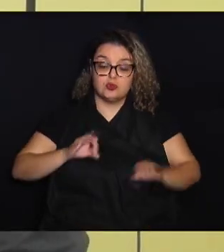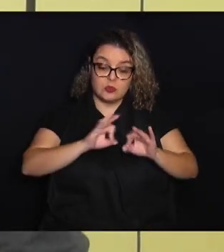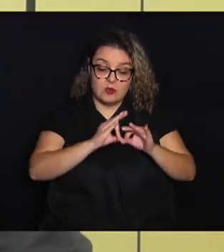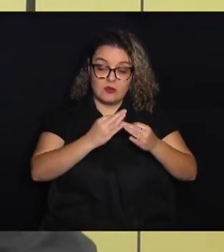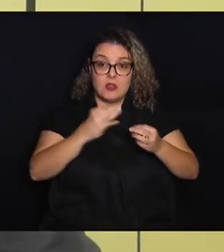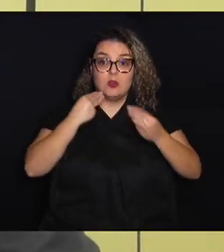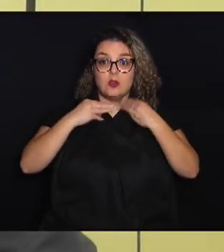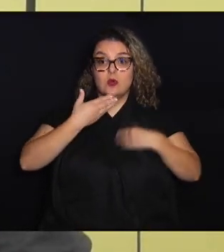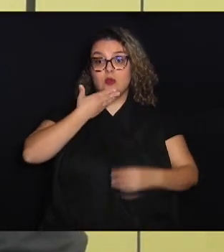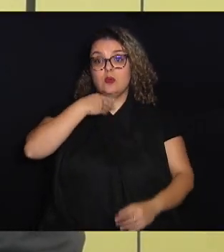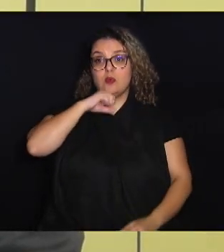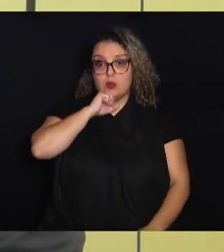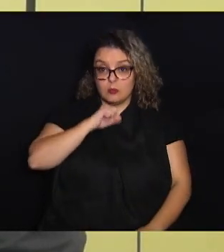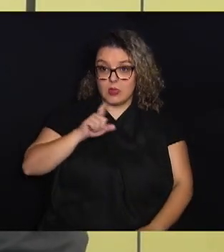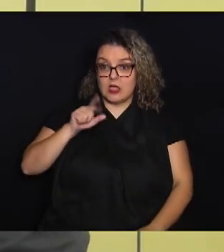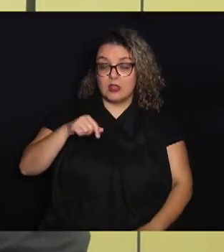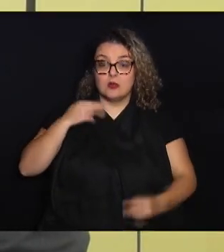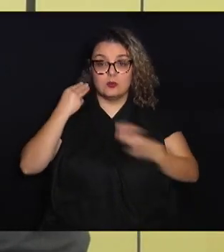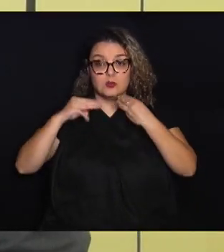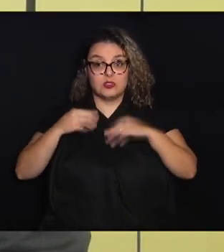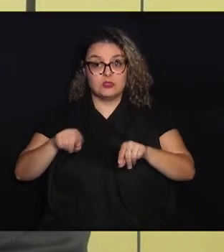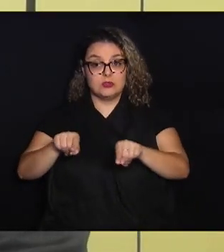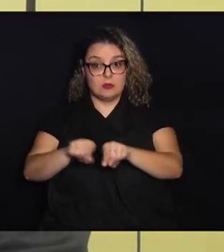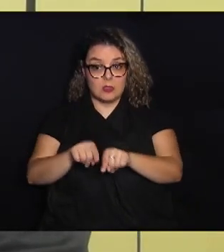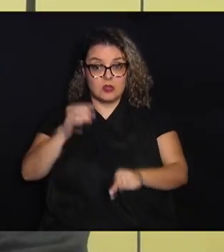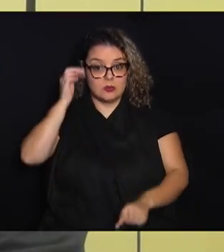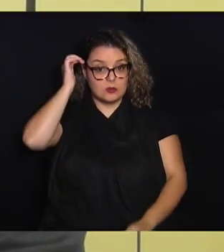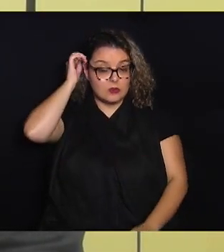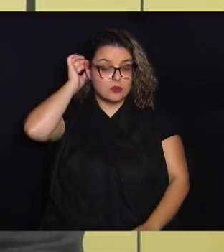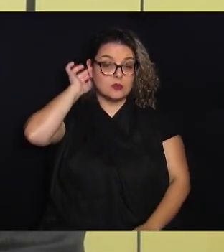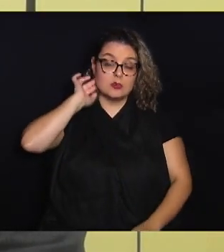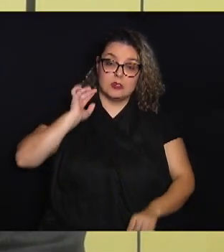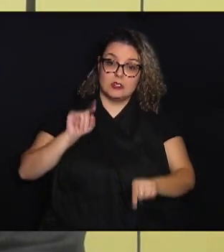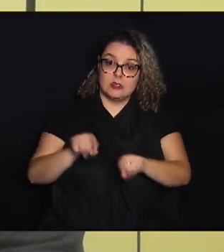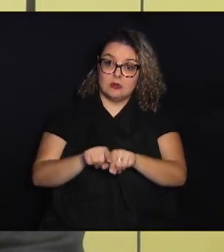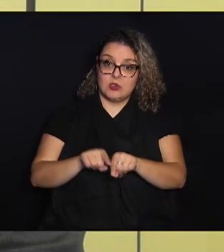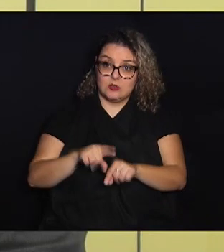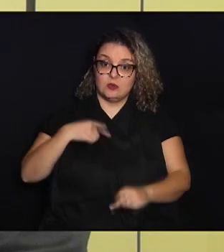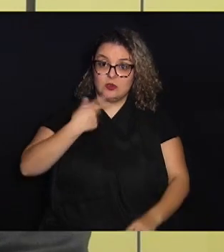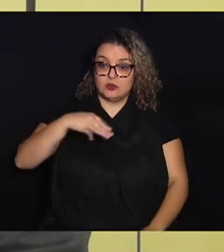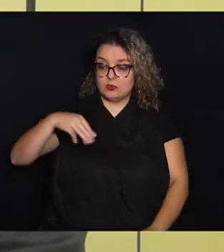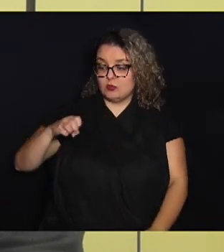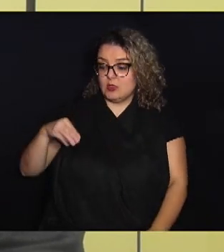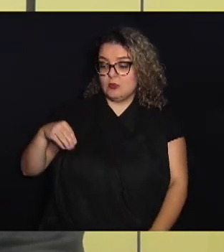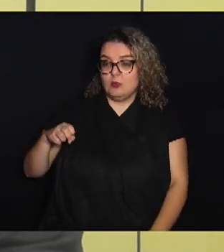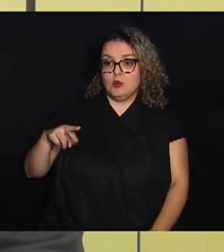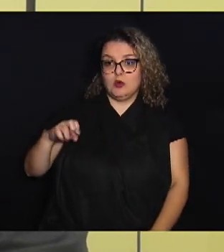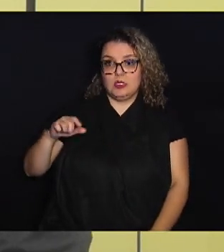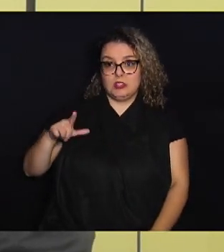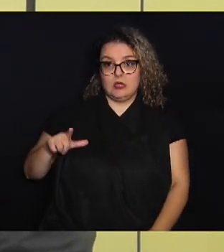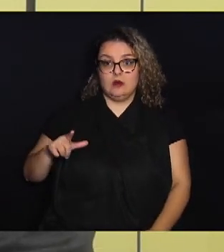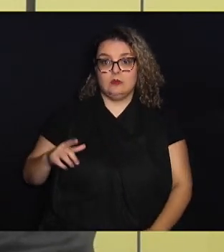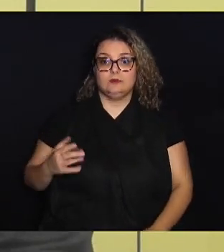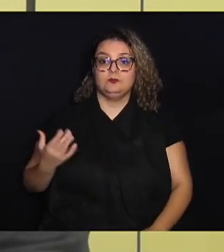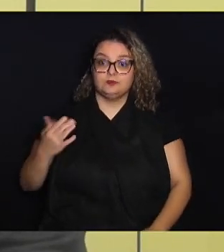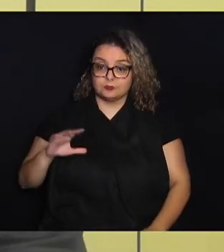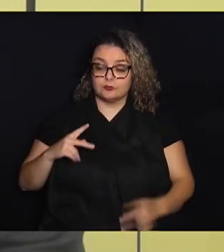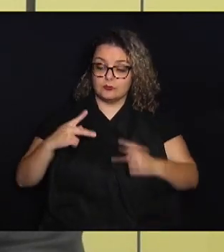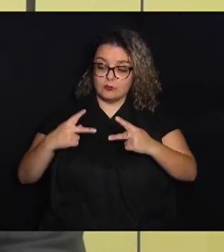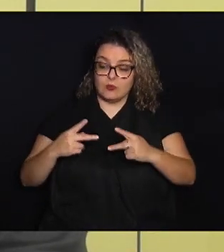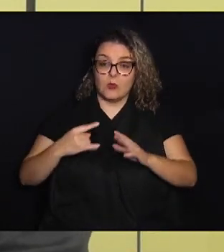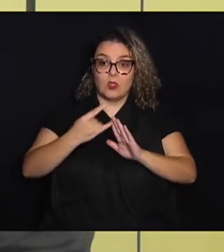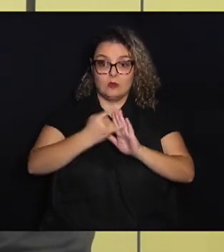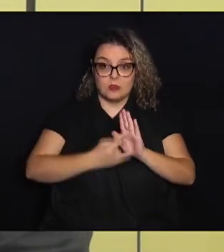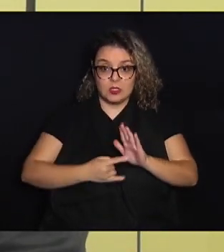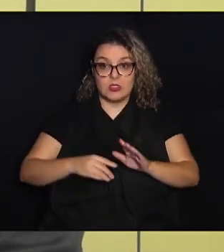O pai dele era músico também e, inclusive, no nosso memorial a gente já colocou ali um link com um documento que indica